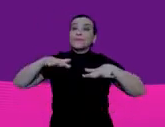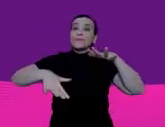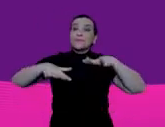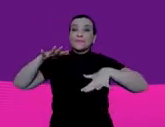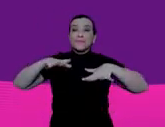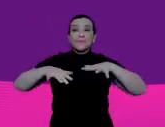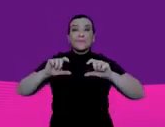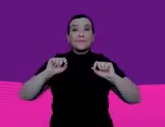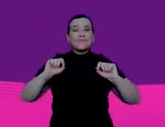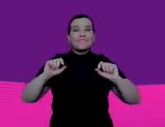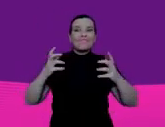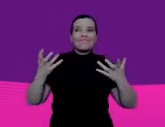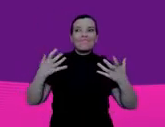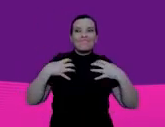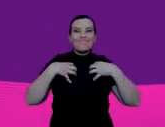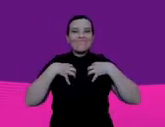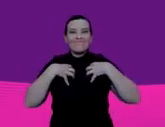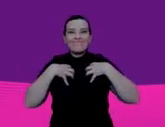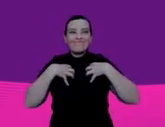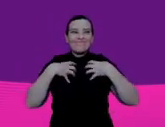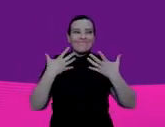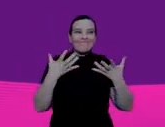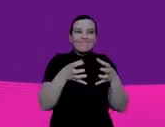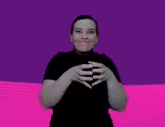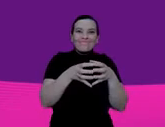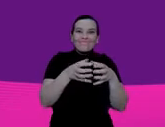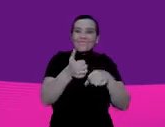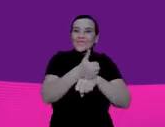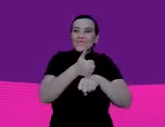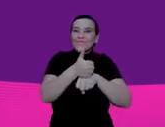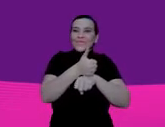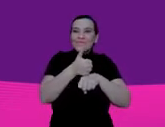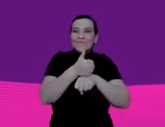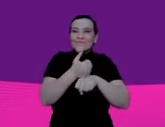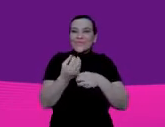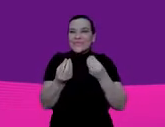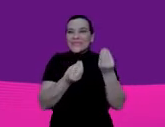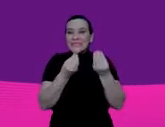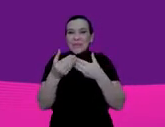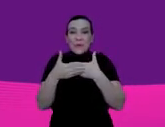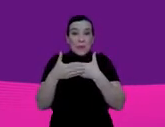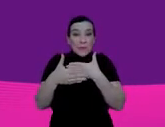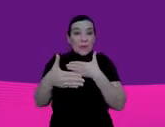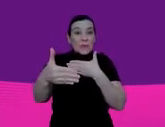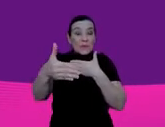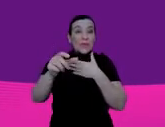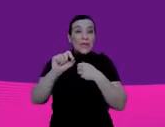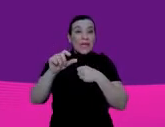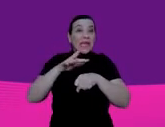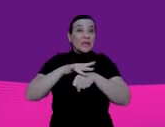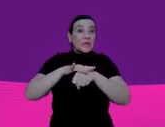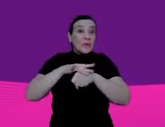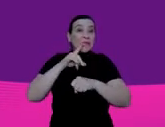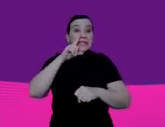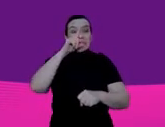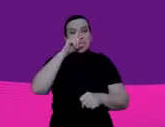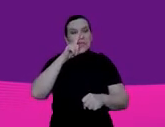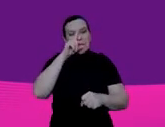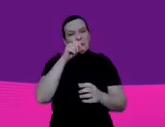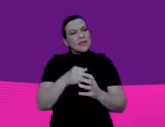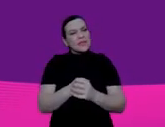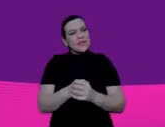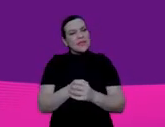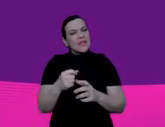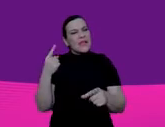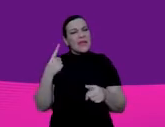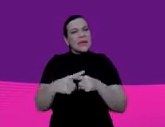desses profissionais na linha de frente sobre esses potenciais casos de doenças mais graves. Mas por que é que o nosso paciente